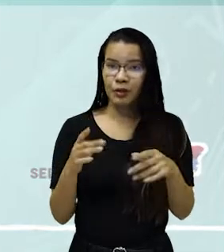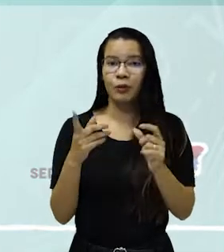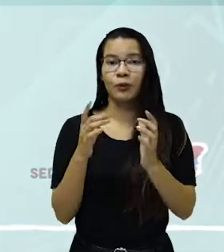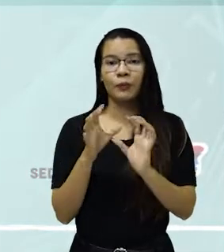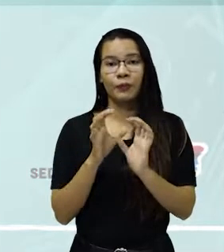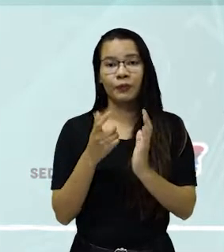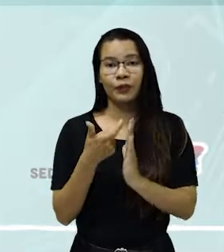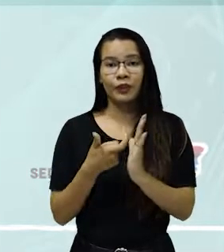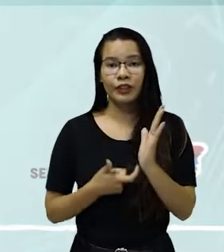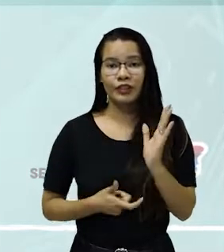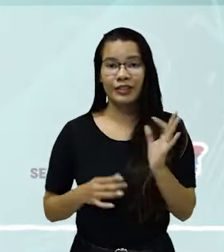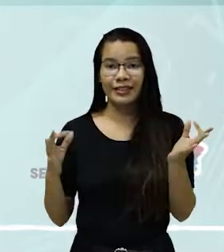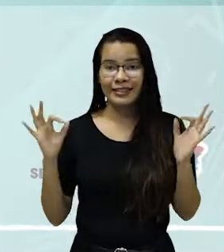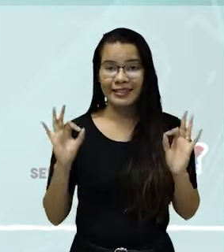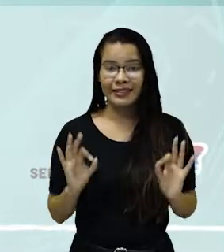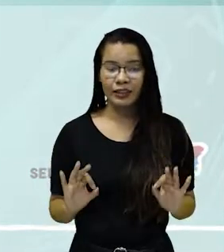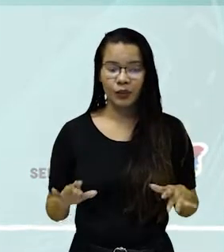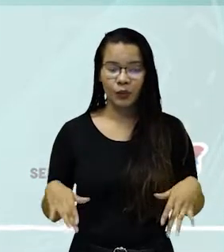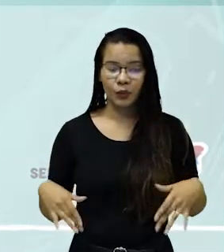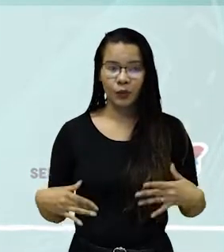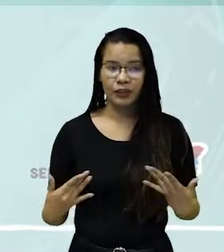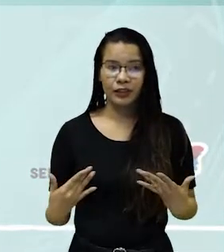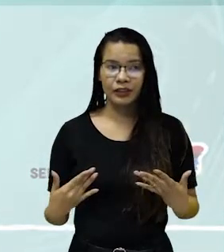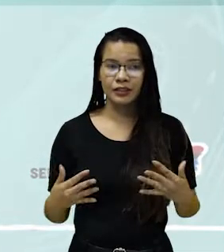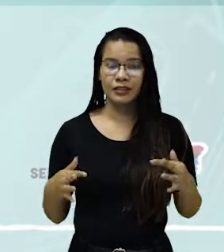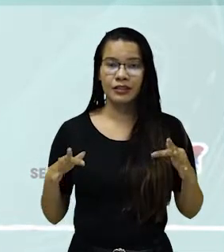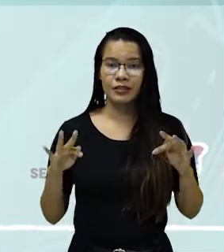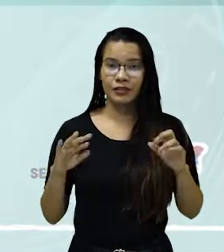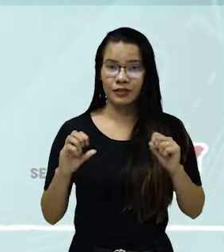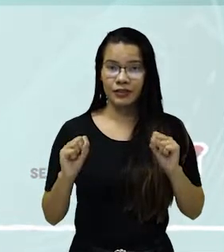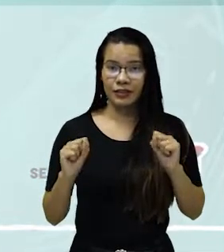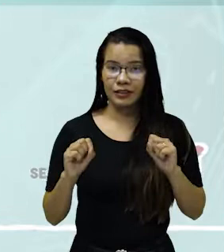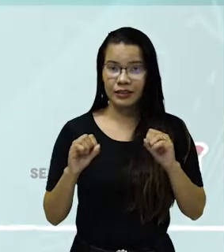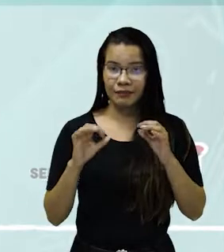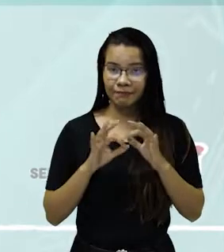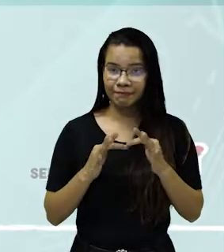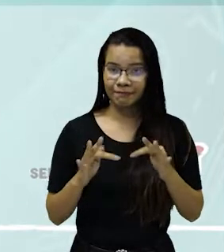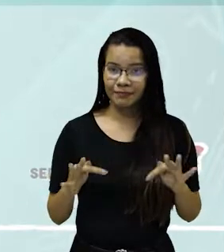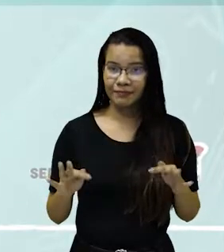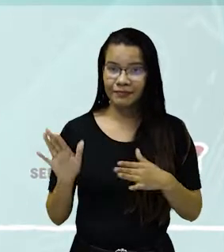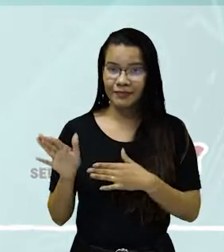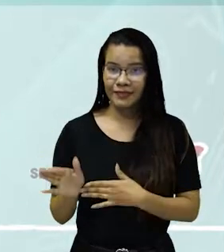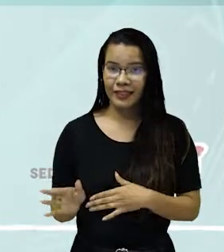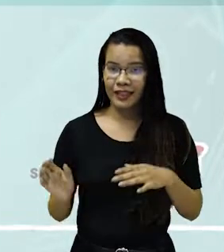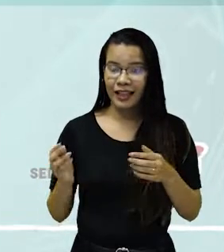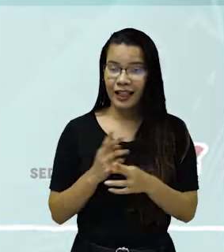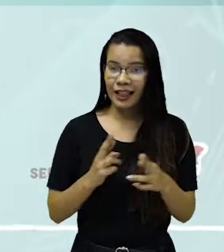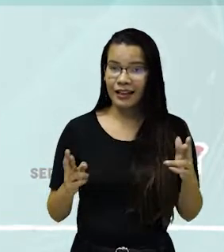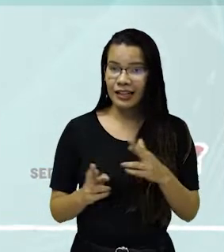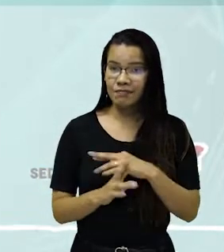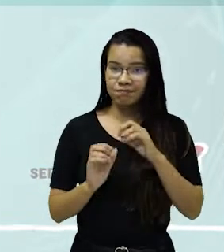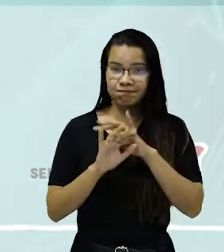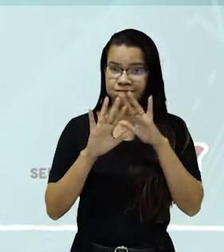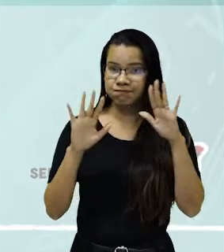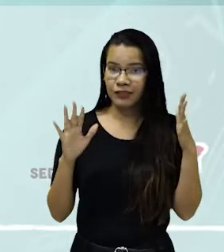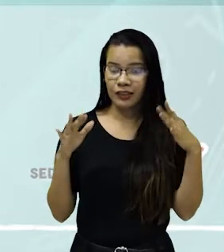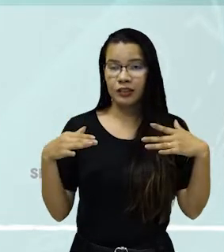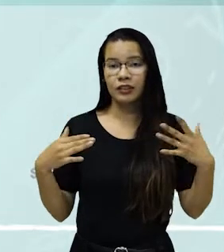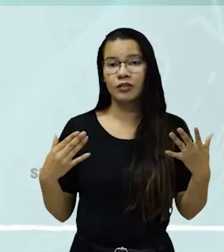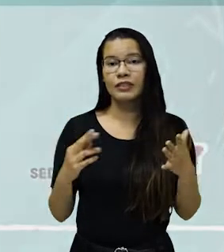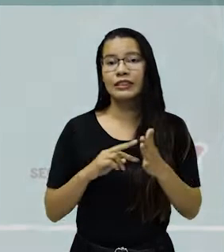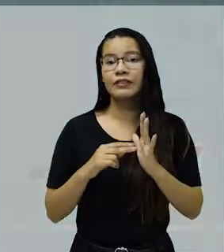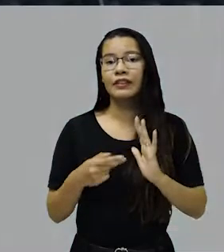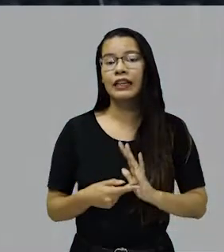frases estabelecem relação lógica entre si, ou seja, os elementos de uma